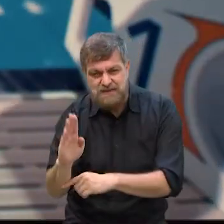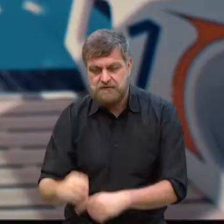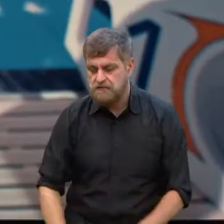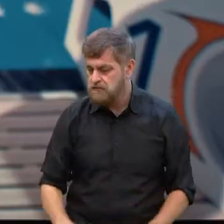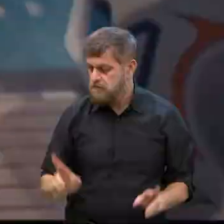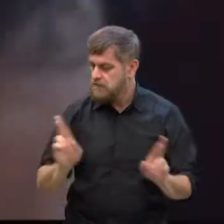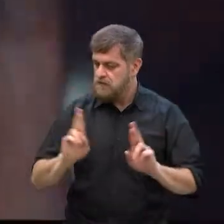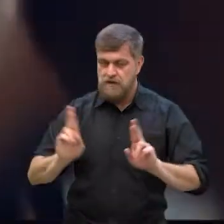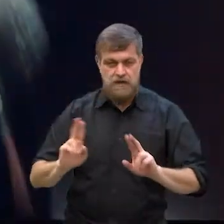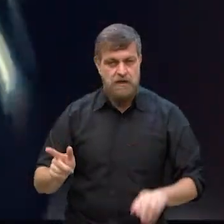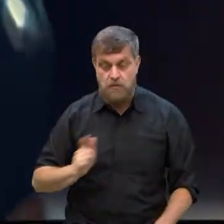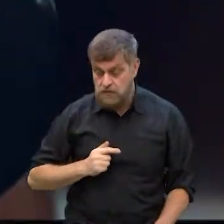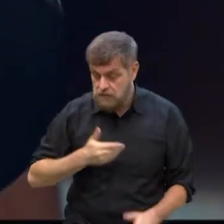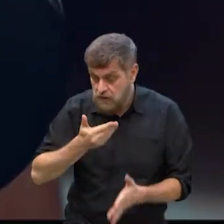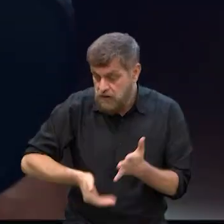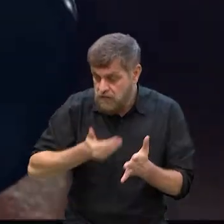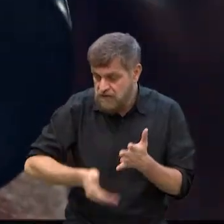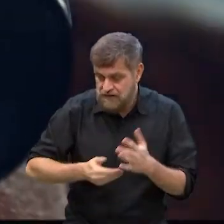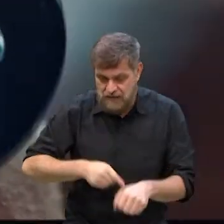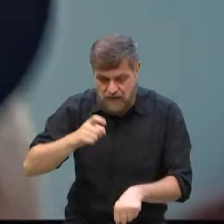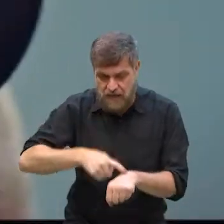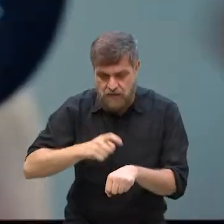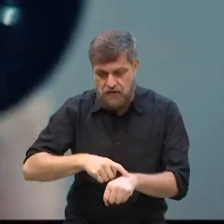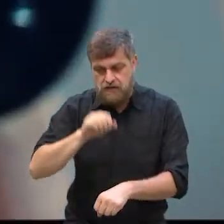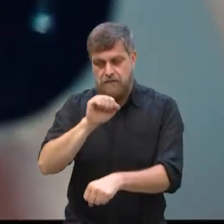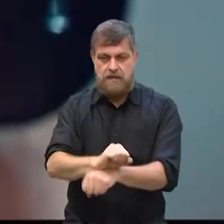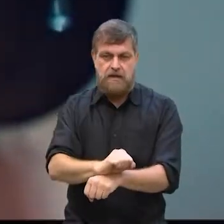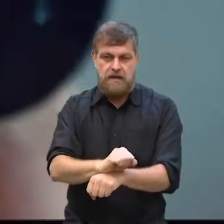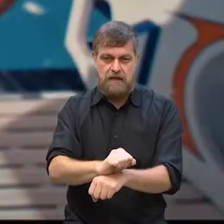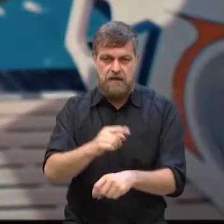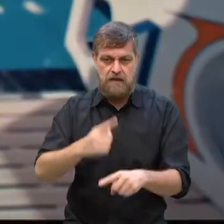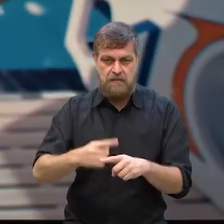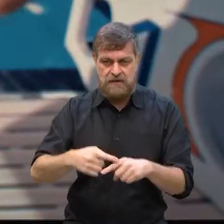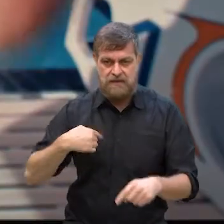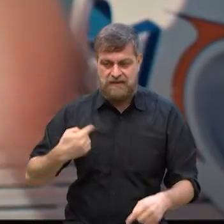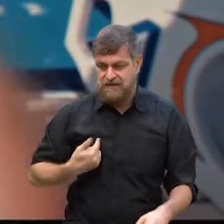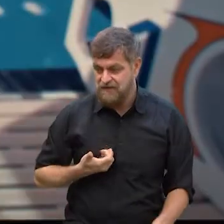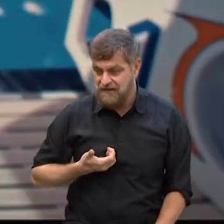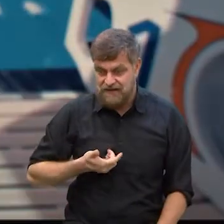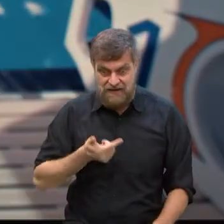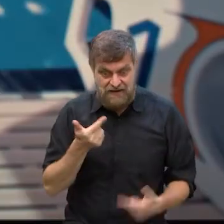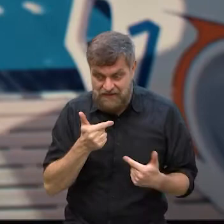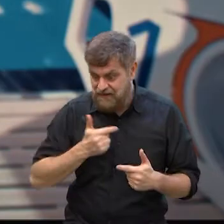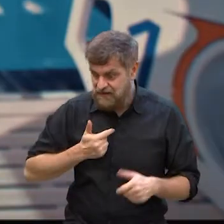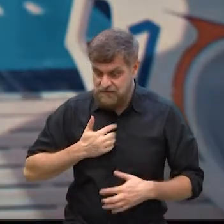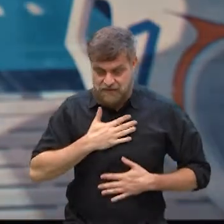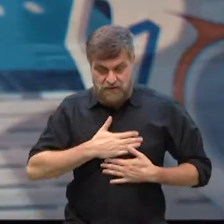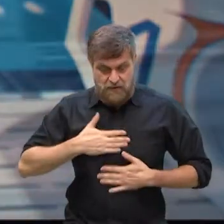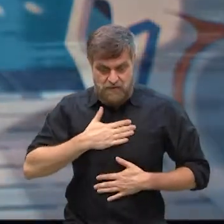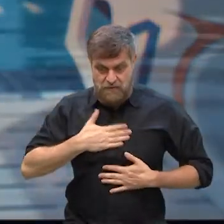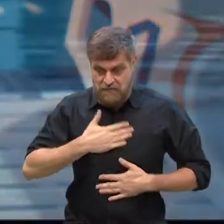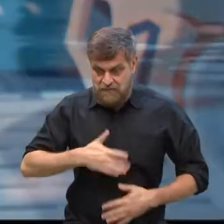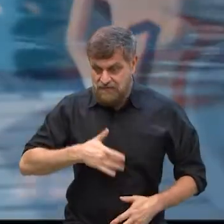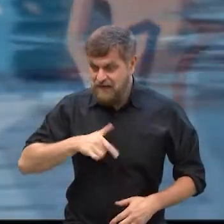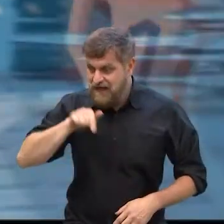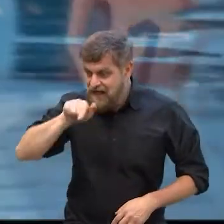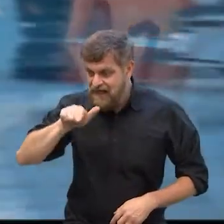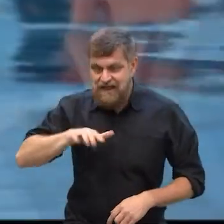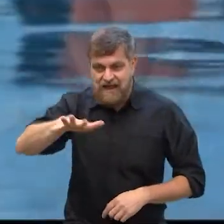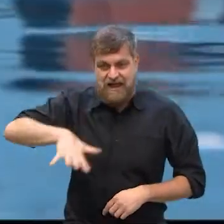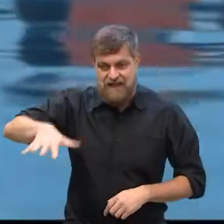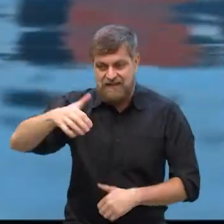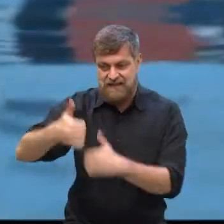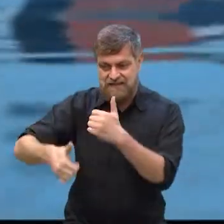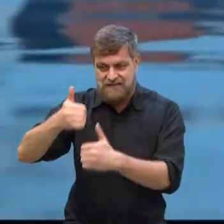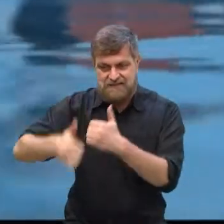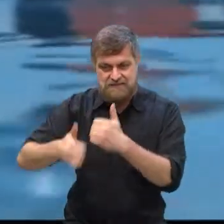digo que quando eu perder tudo isso é o momento de parar então, porque eu já não estou vendo mais graça naquilo, já não estou tendo um prazer naquilo, já não estou tendo uma